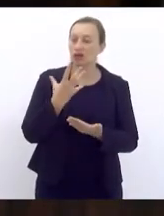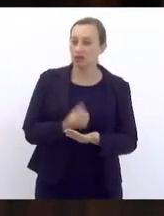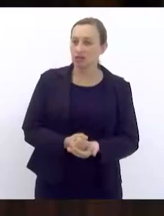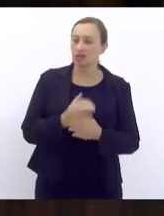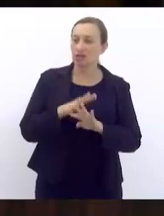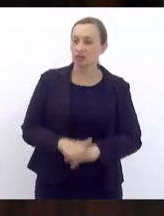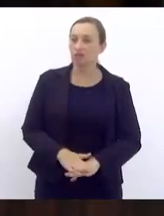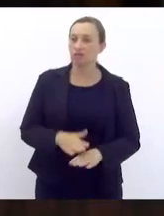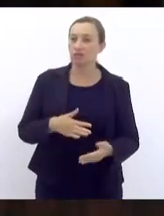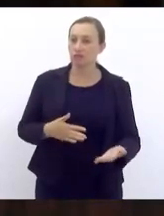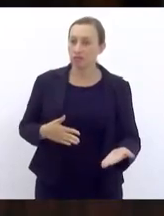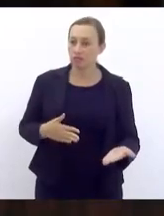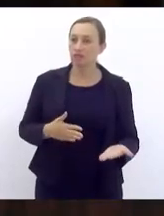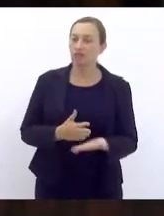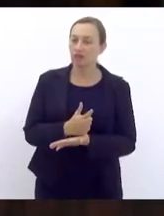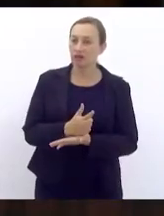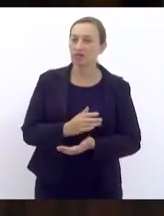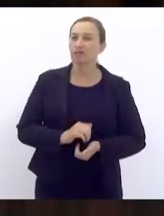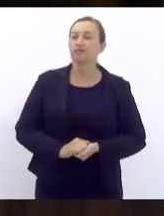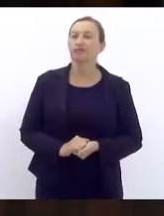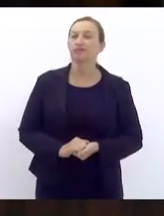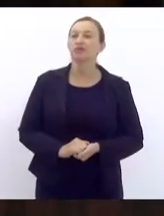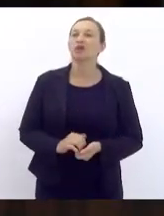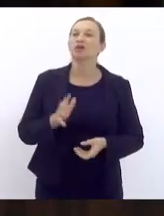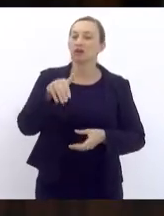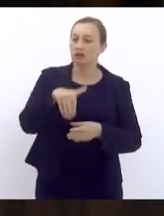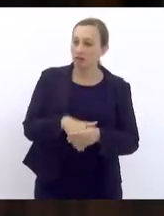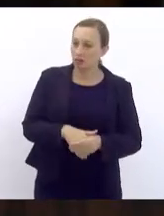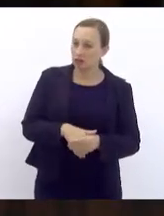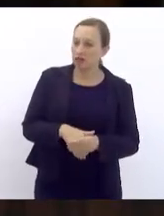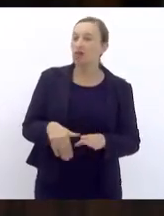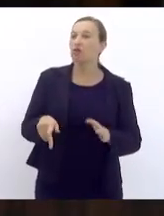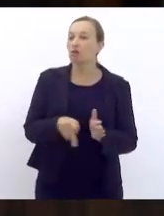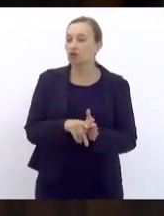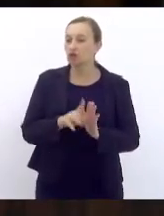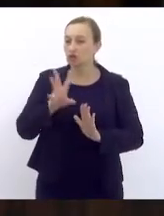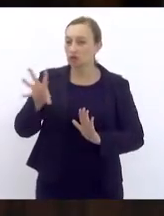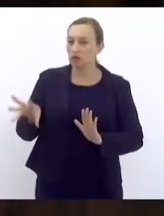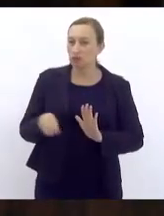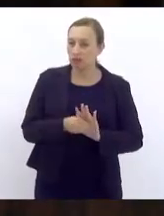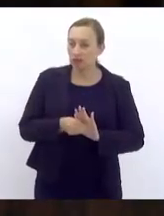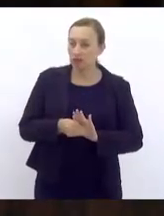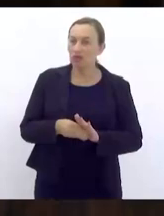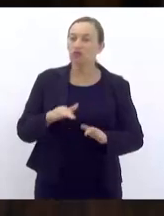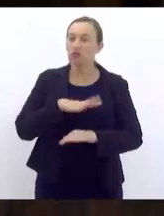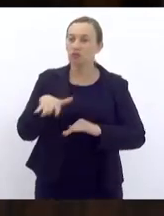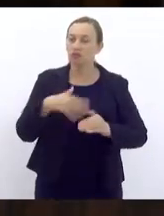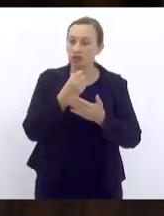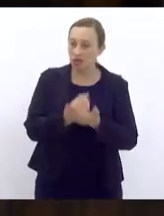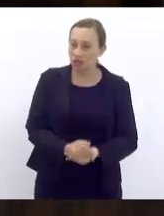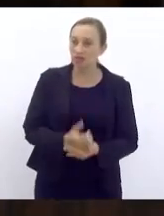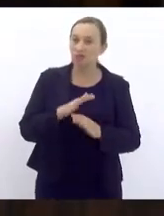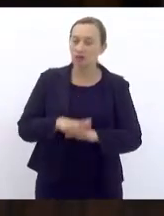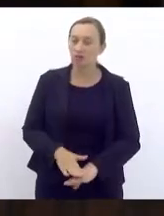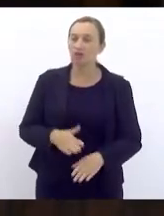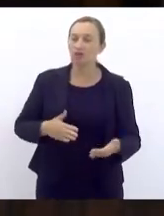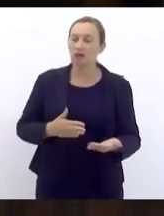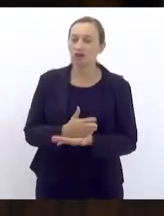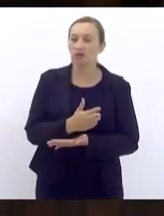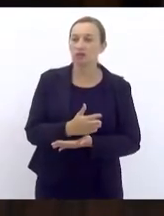permaneçam como estão, aprovado. Em votação, o projeto assim emendado. Senhores que aprovam, permaneçam como estão,